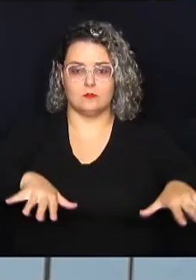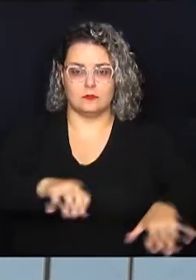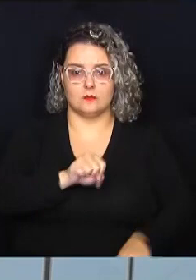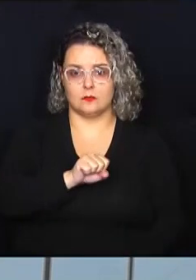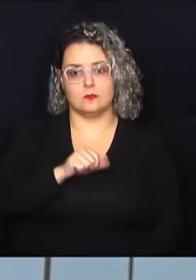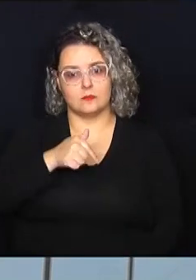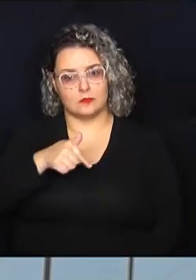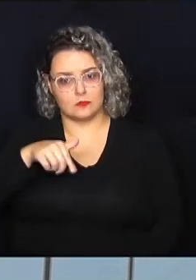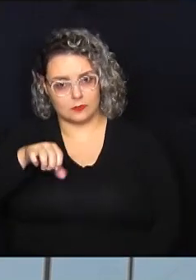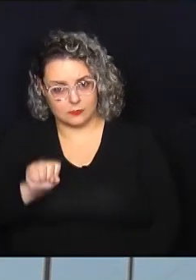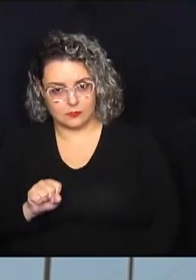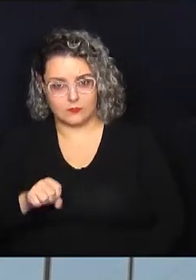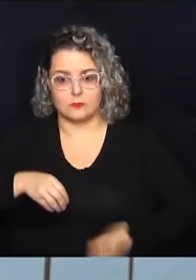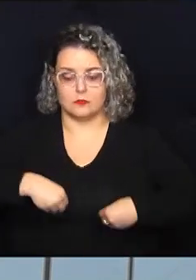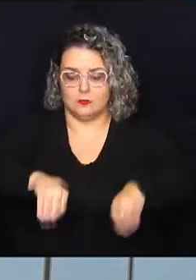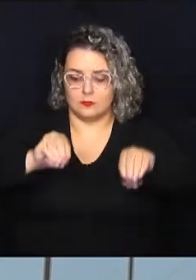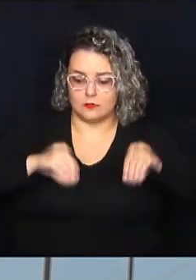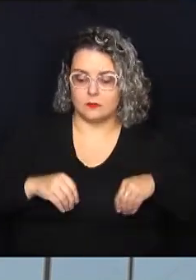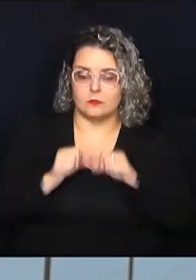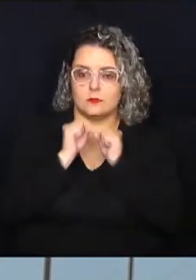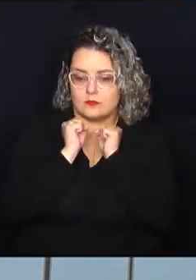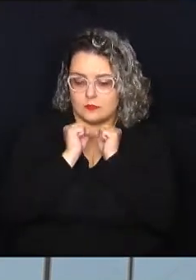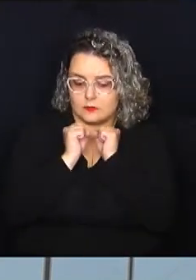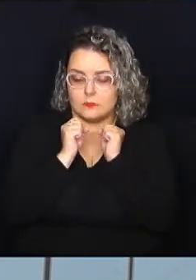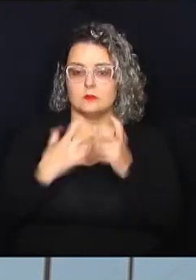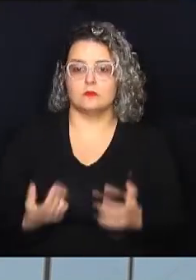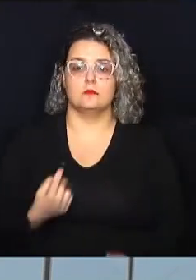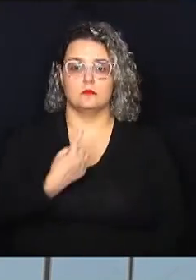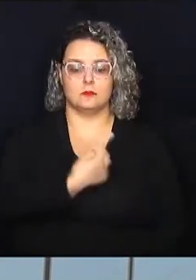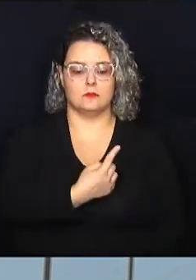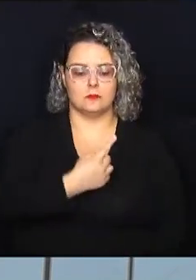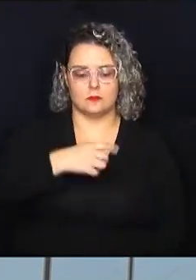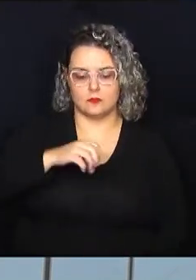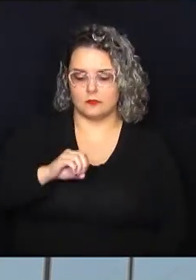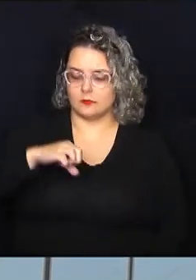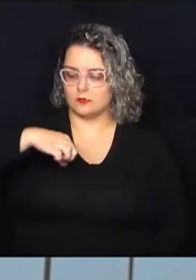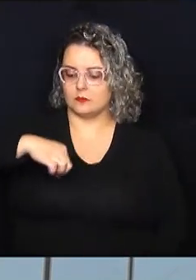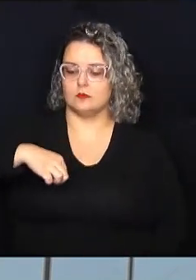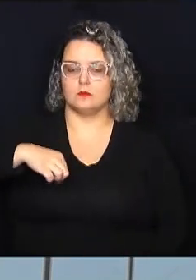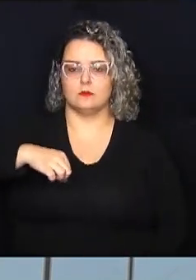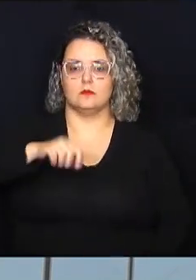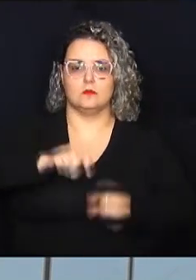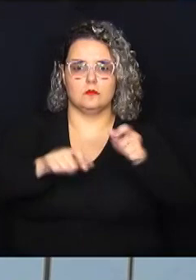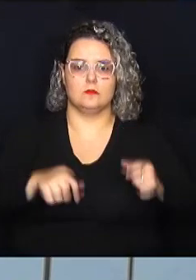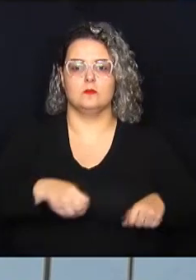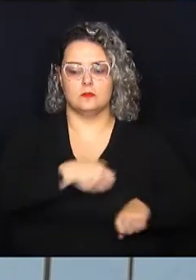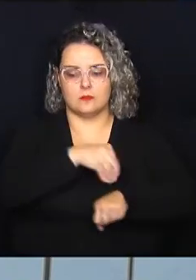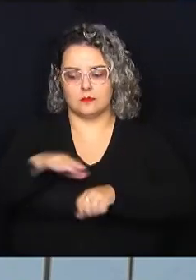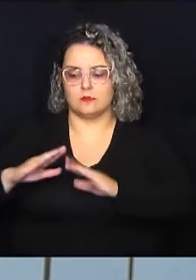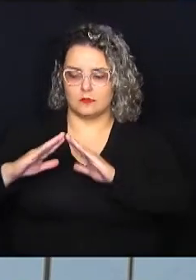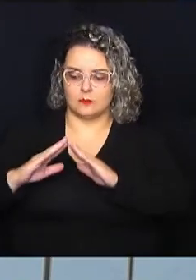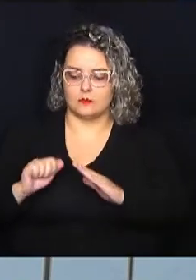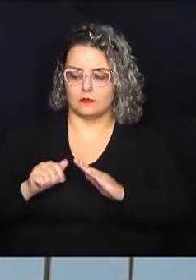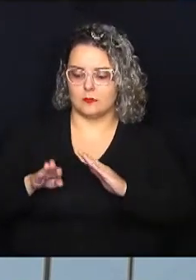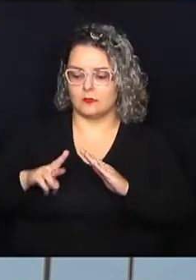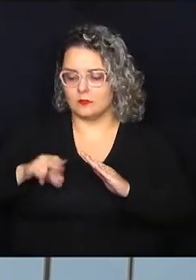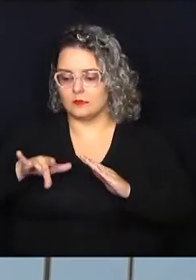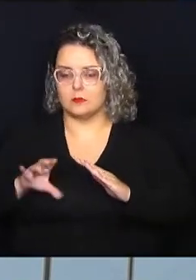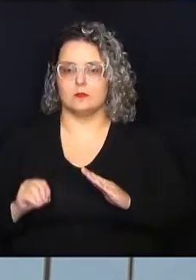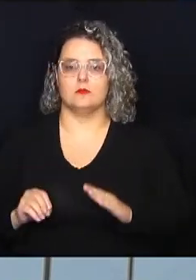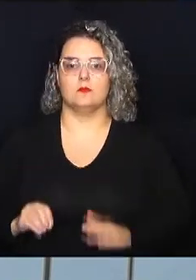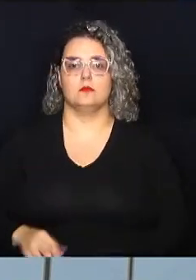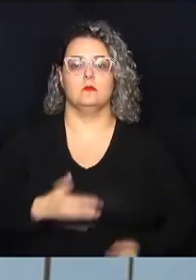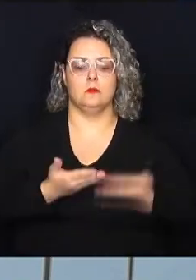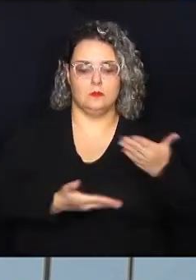878 cobertores e 109 pessoas foram encaminhadas para os abrigos aqui da cidade o serviço SOS